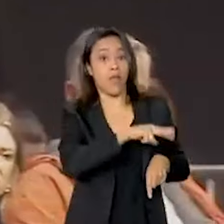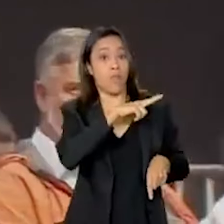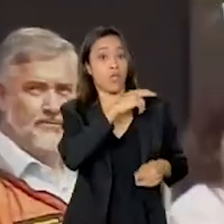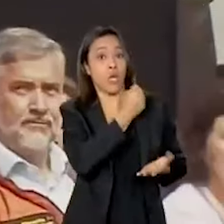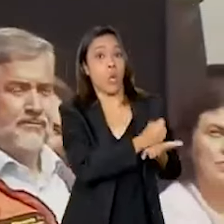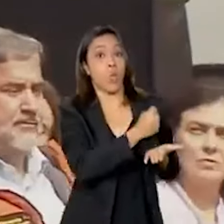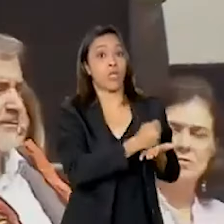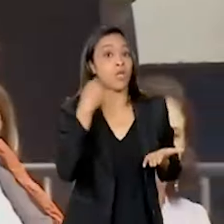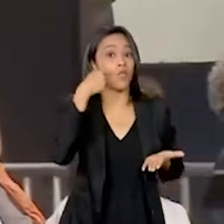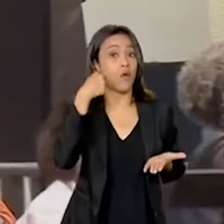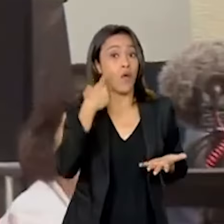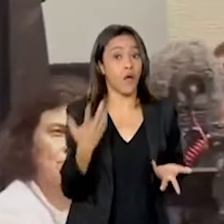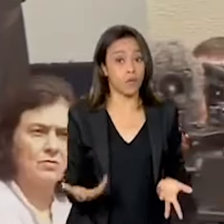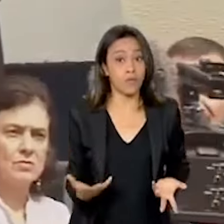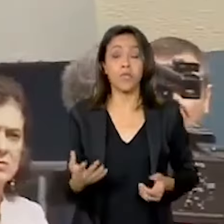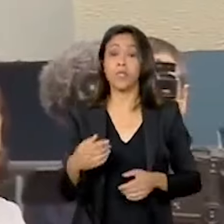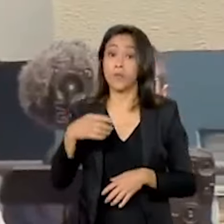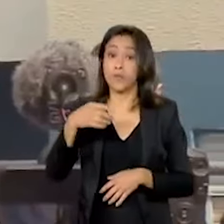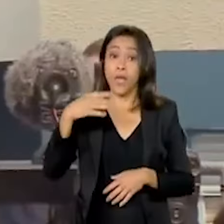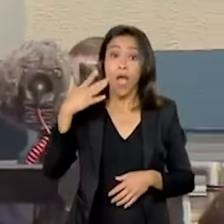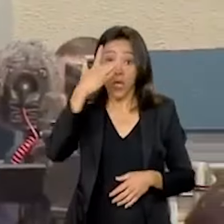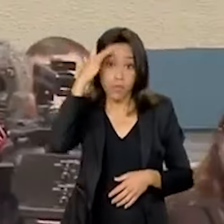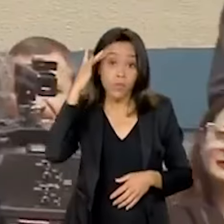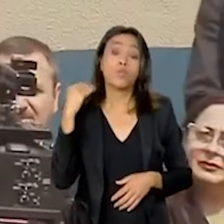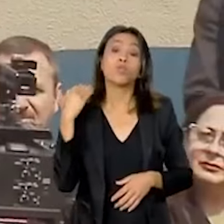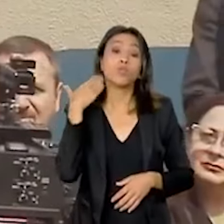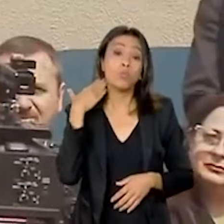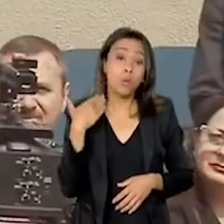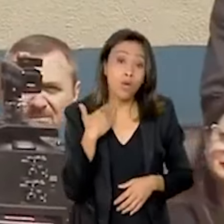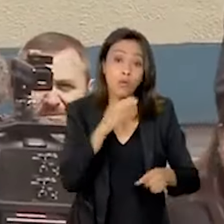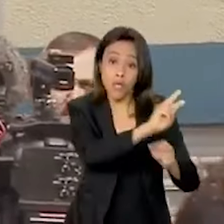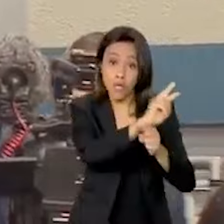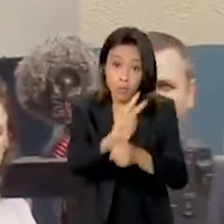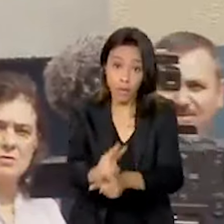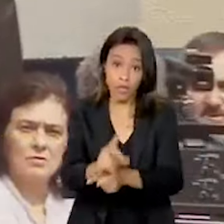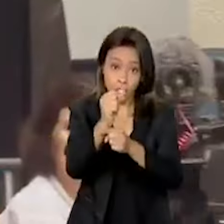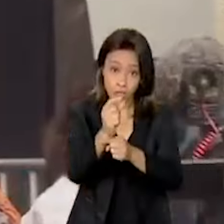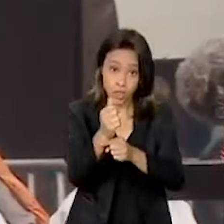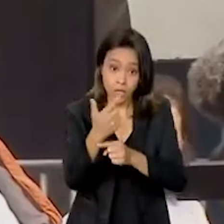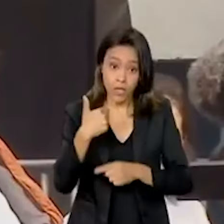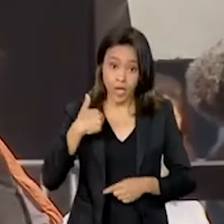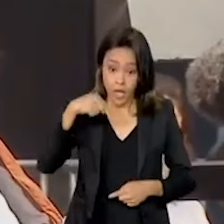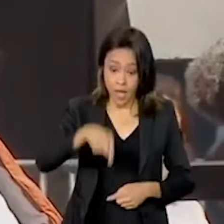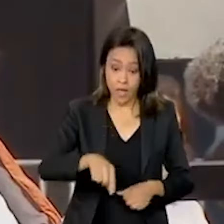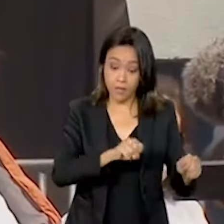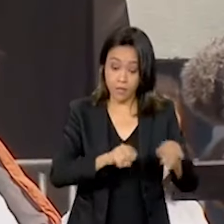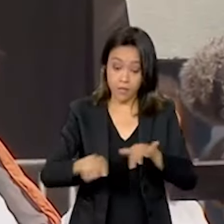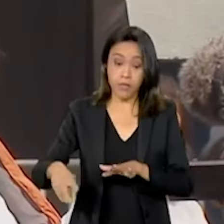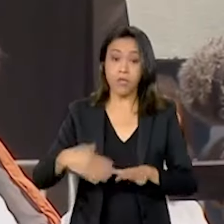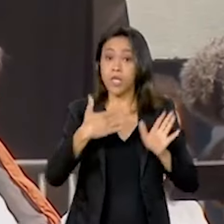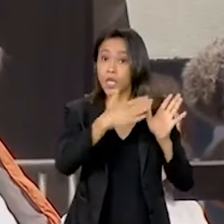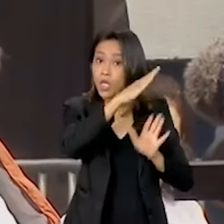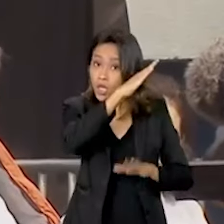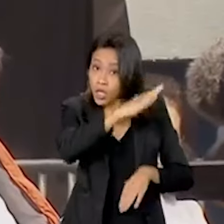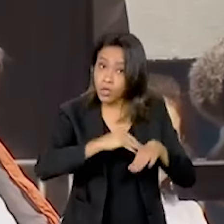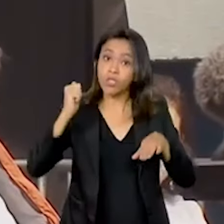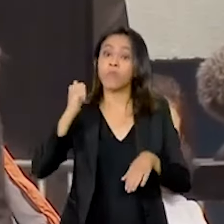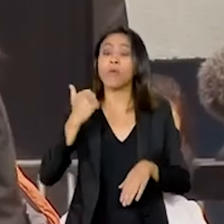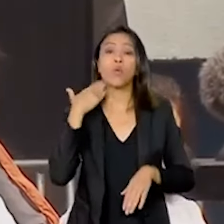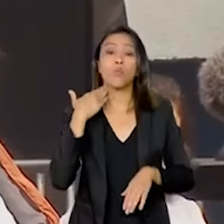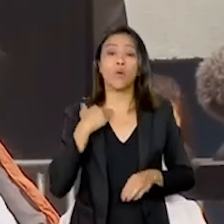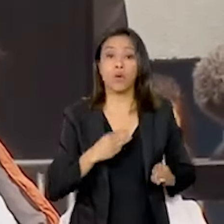pessoal do banco, o pessoal do banco que empresta dinheiro. Essa semana, Eduardo, eu chamei a Caixa Econômica, eu chamei o